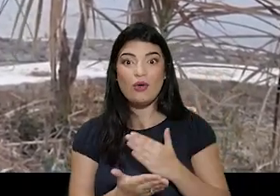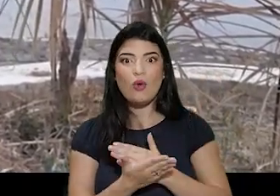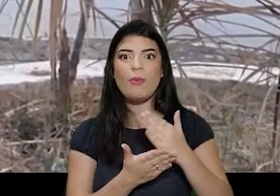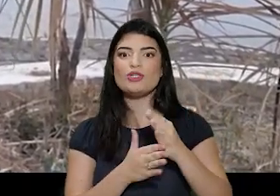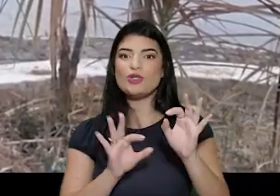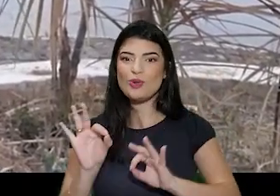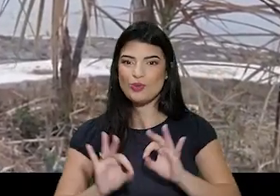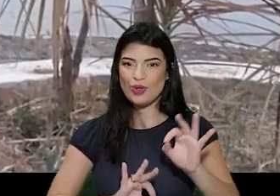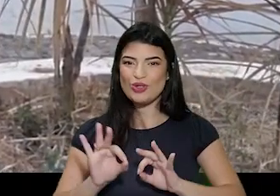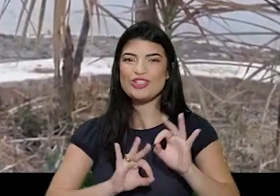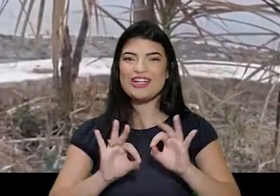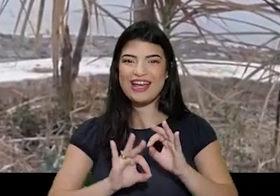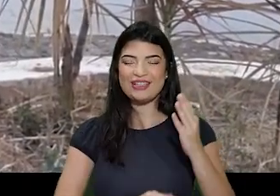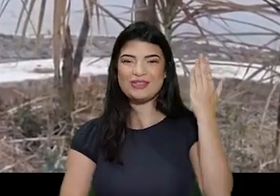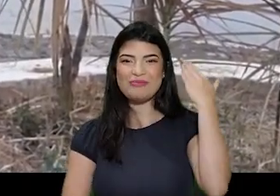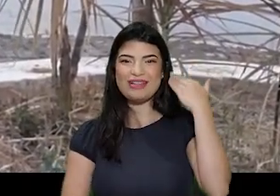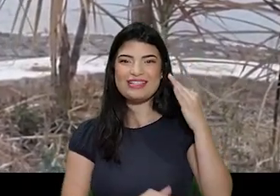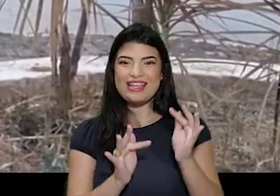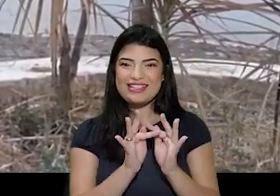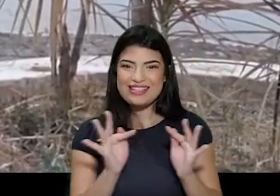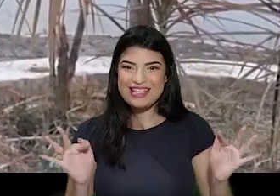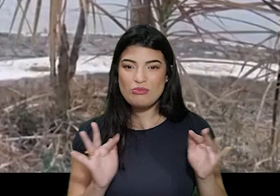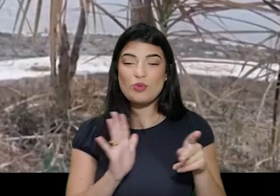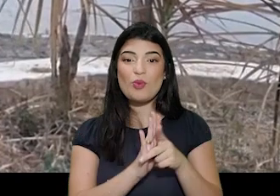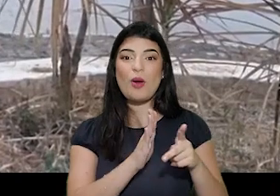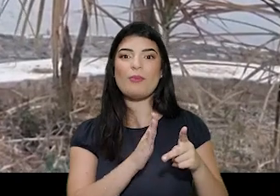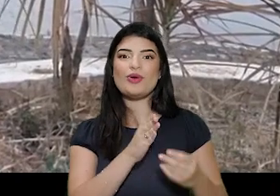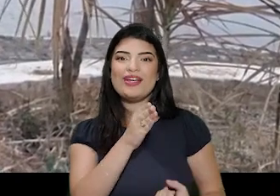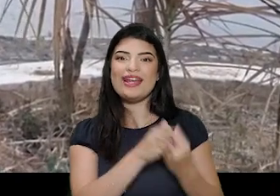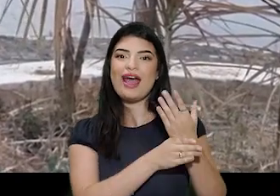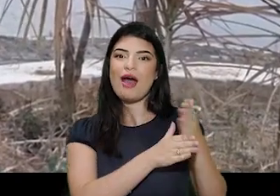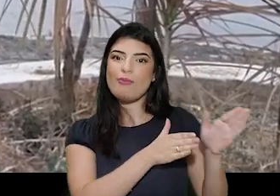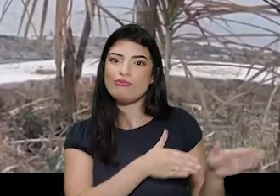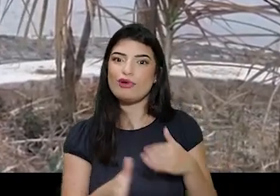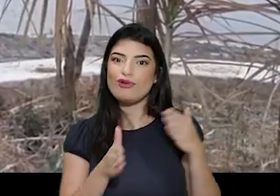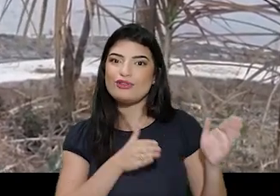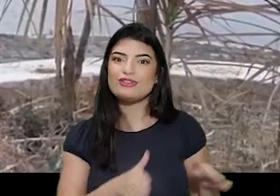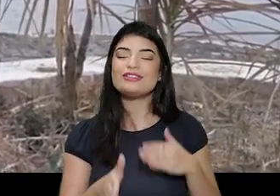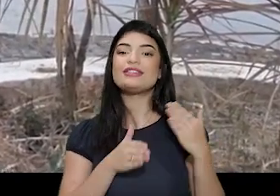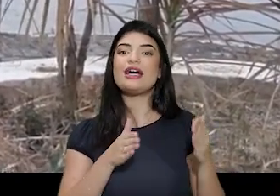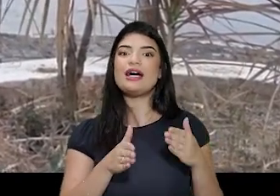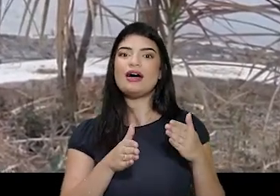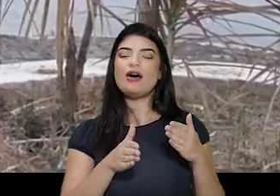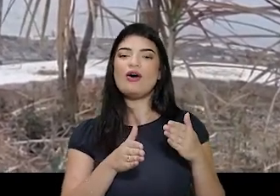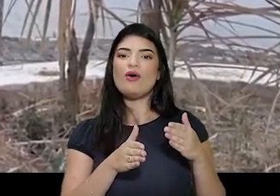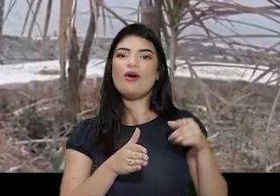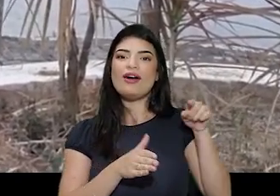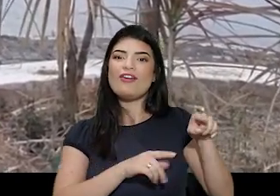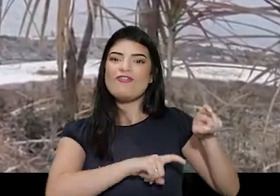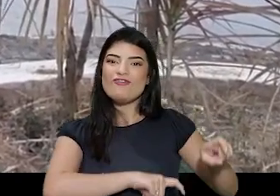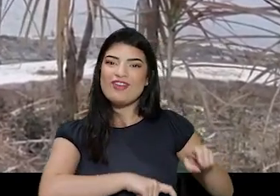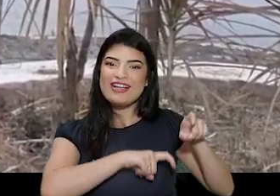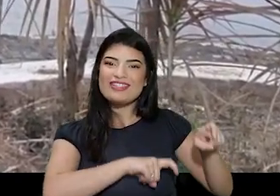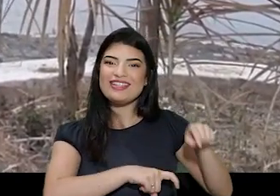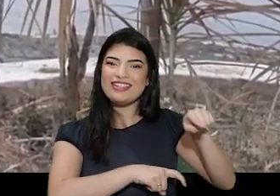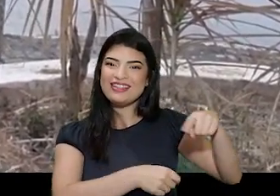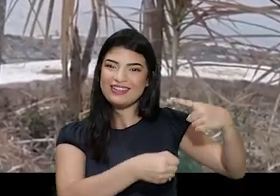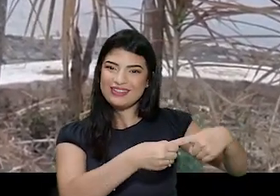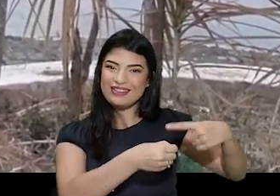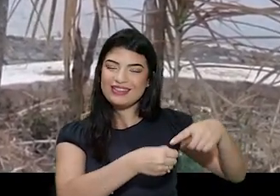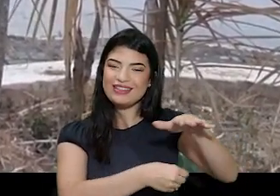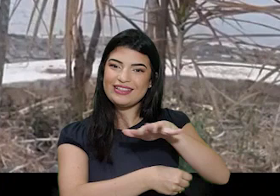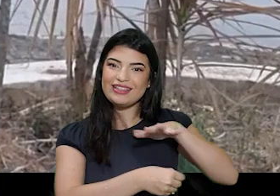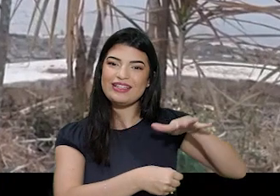A gente teve um pequeno projeto relacionado com a produção de biogás de equinos, onde um fazendeiro aqui